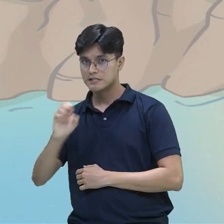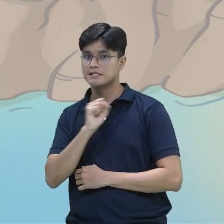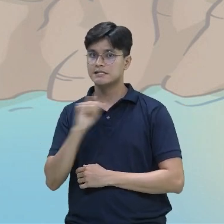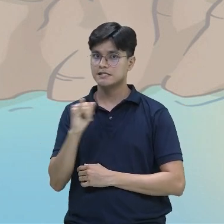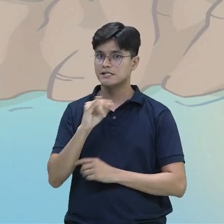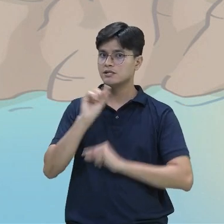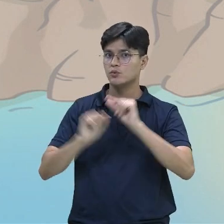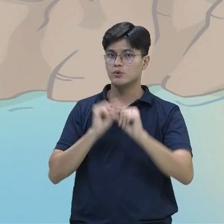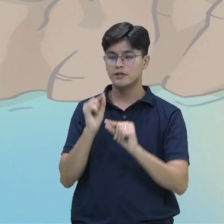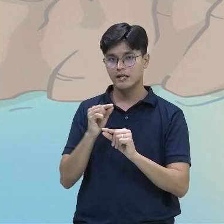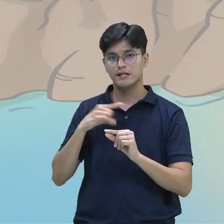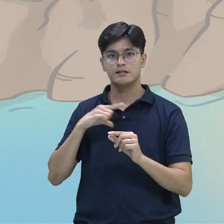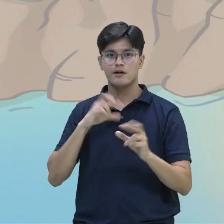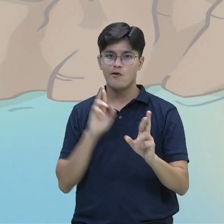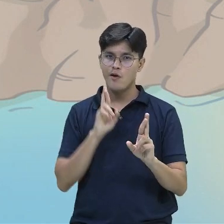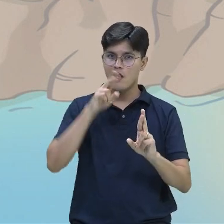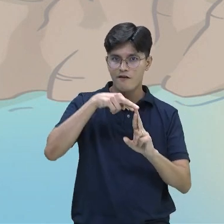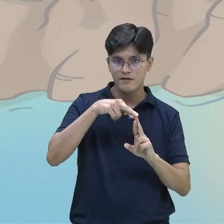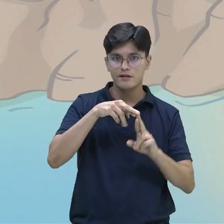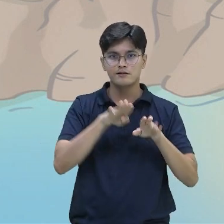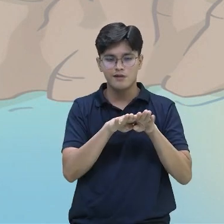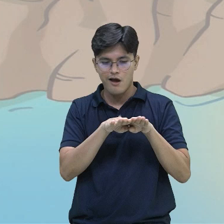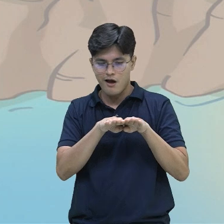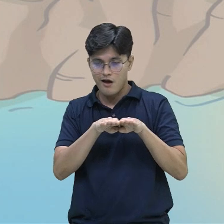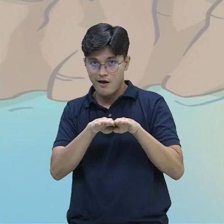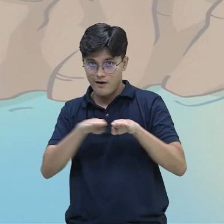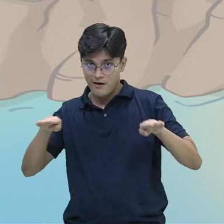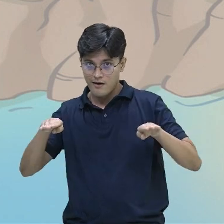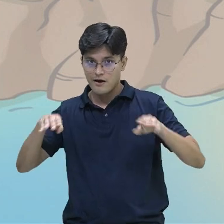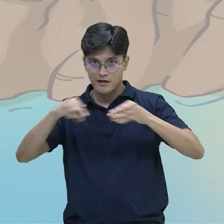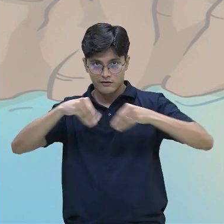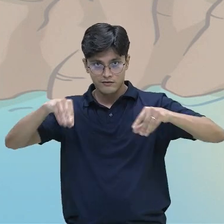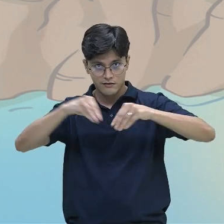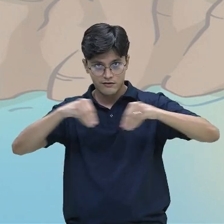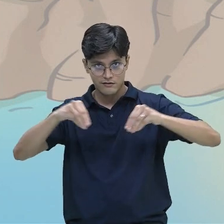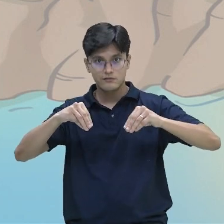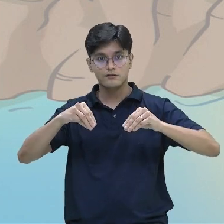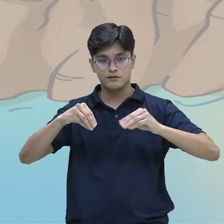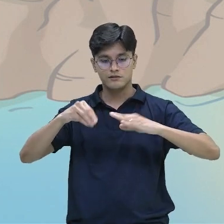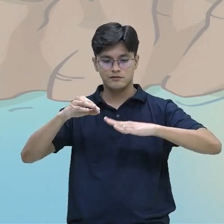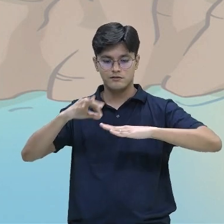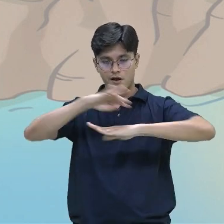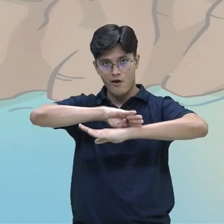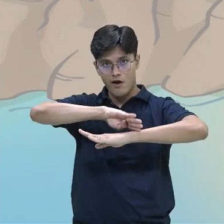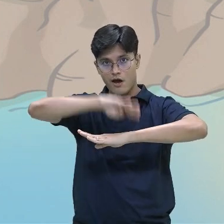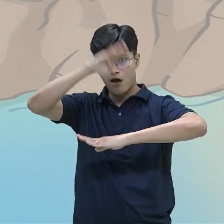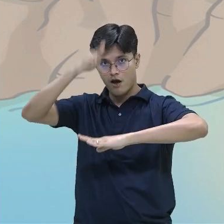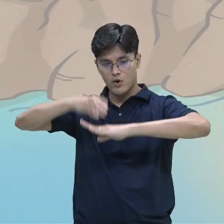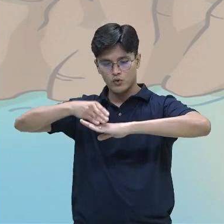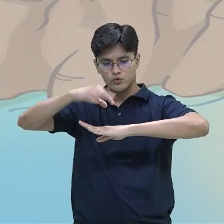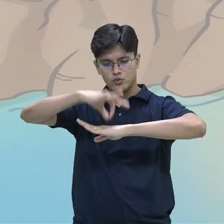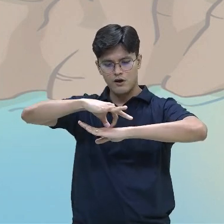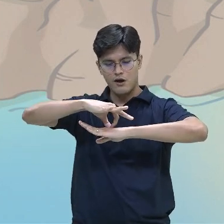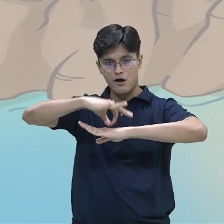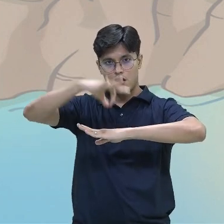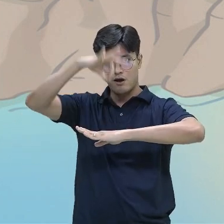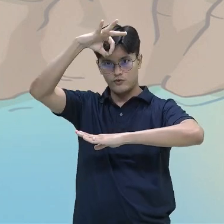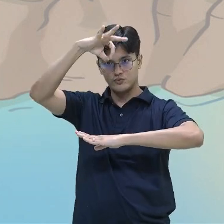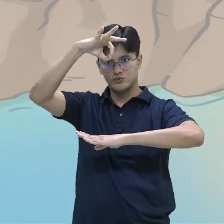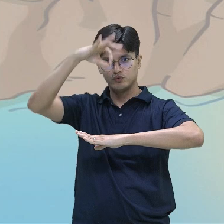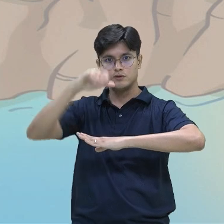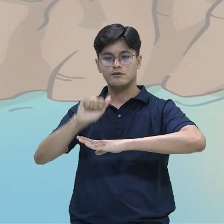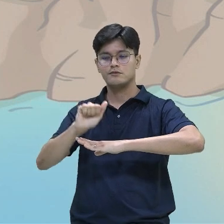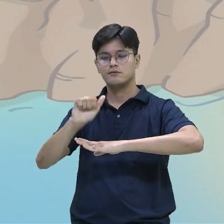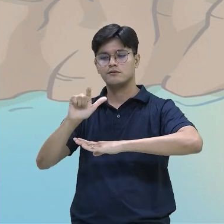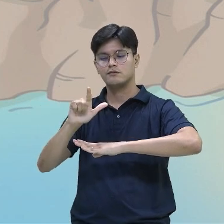que é no caso aqui, olha, a altura da superfície até essa parte aqui que eu coloquei para vocês nessa linha vertical,